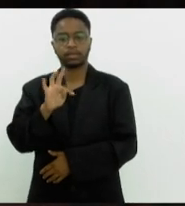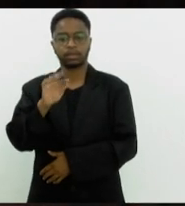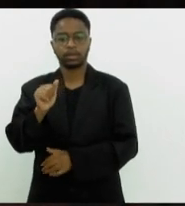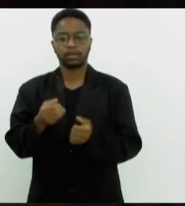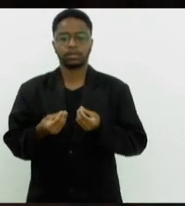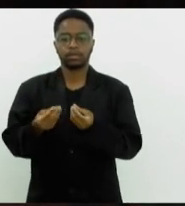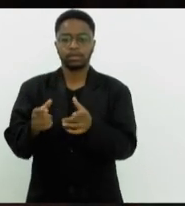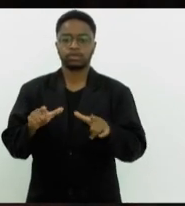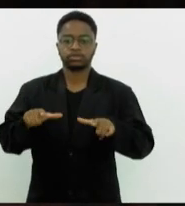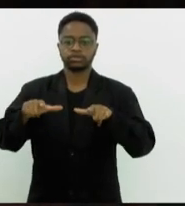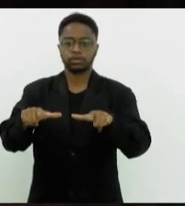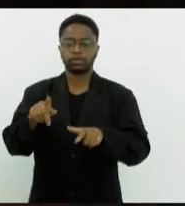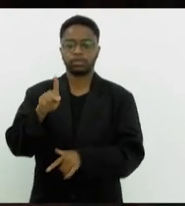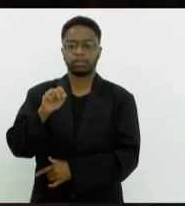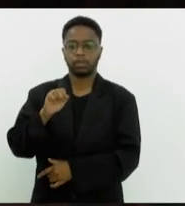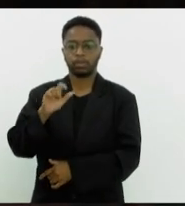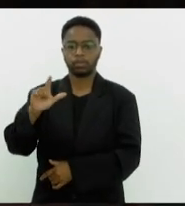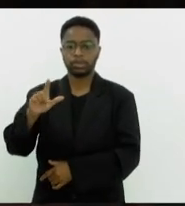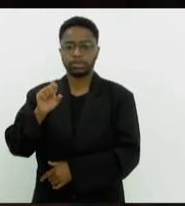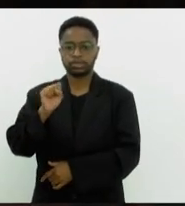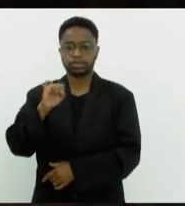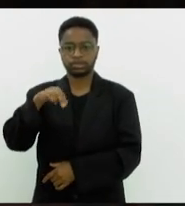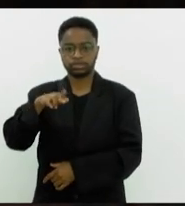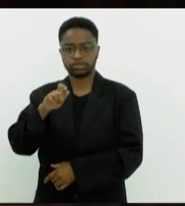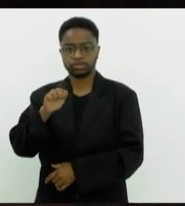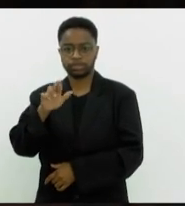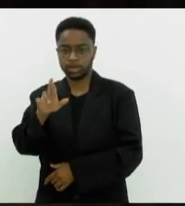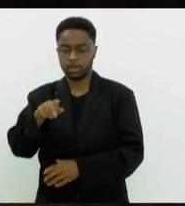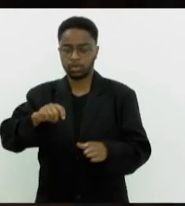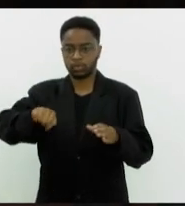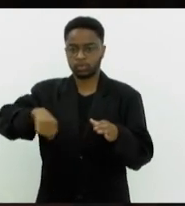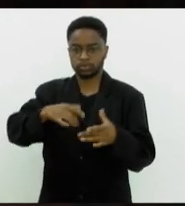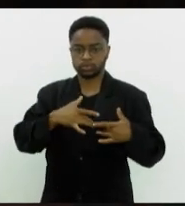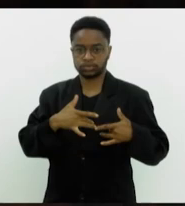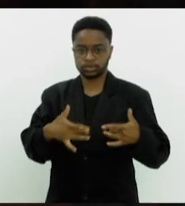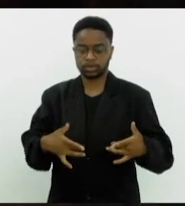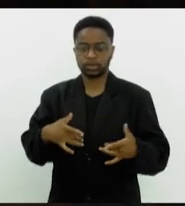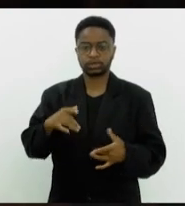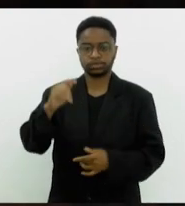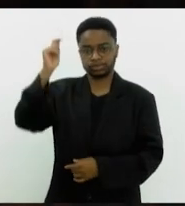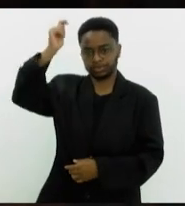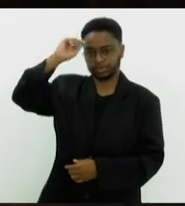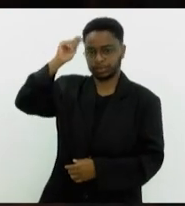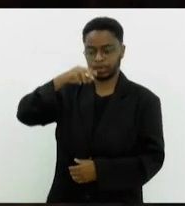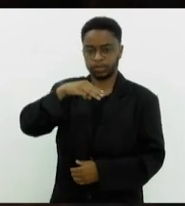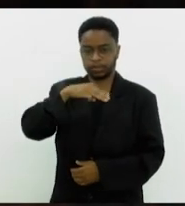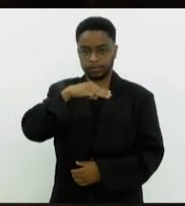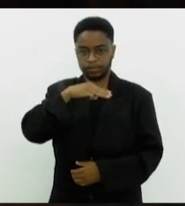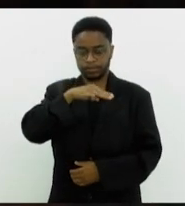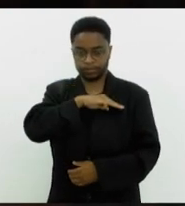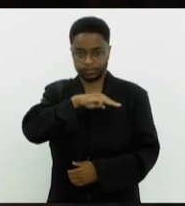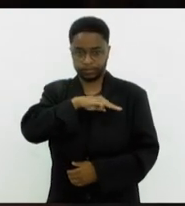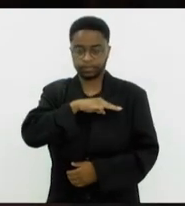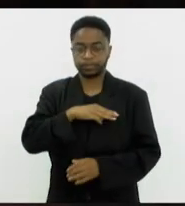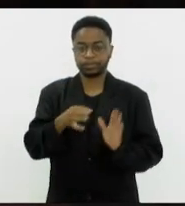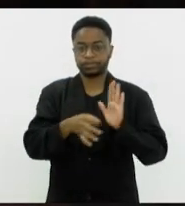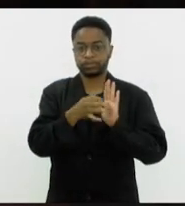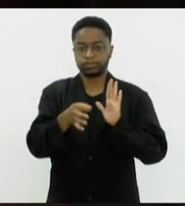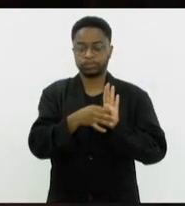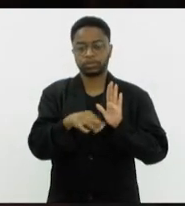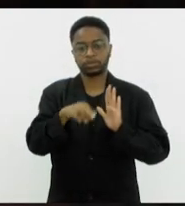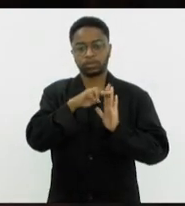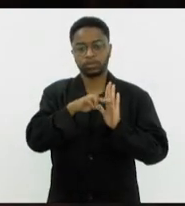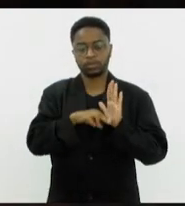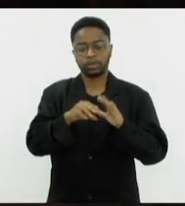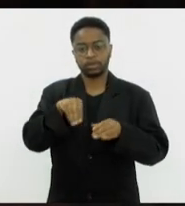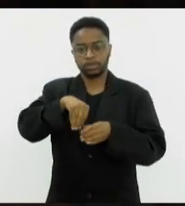diploma Paul Singer à Cozinha Solidária do Chapéu Mangueira. Parecer da Comissão de Normas Internas e